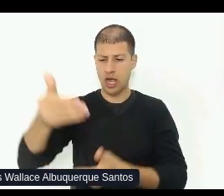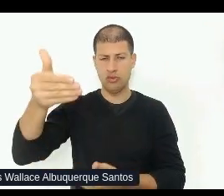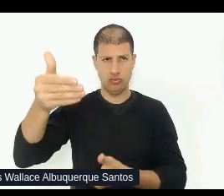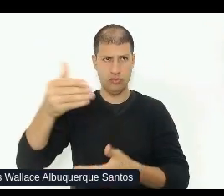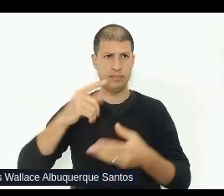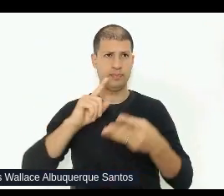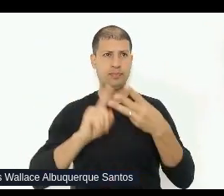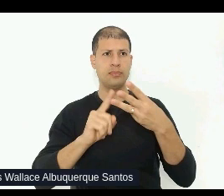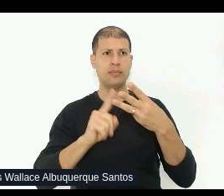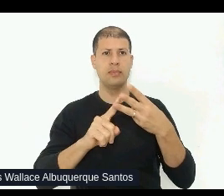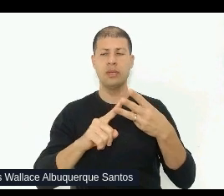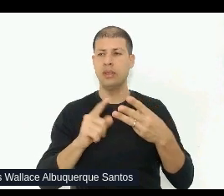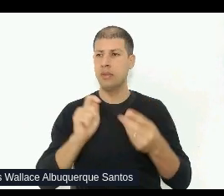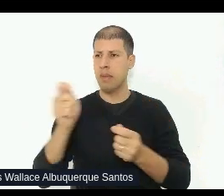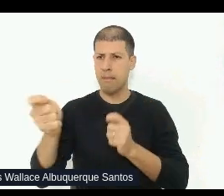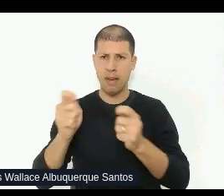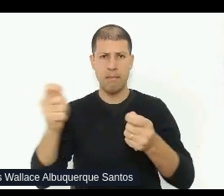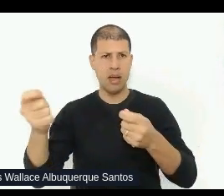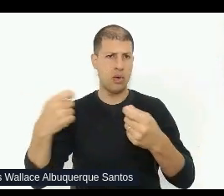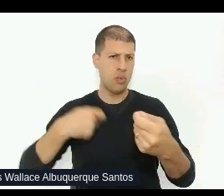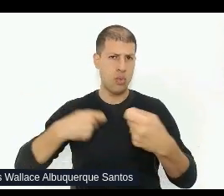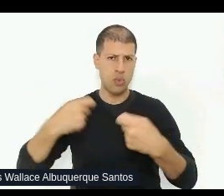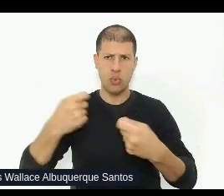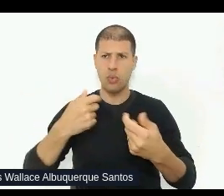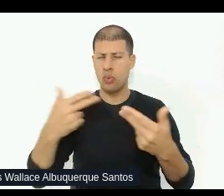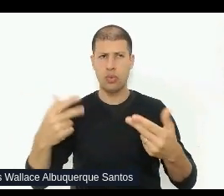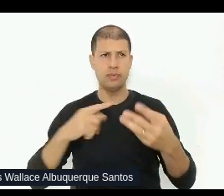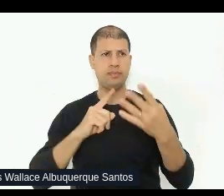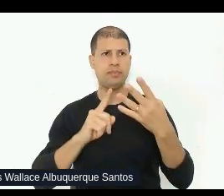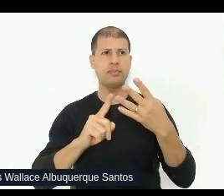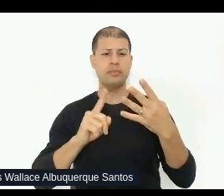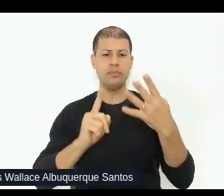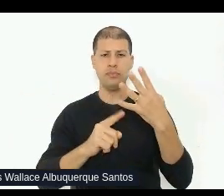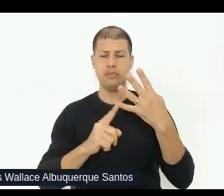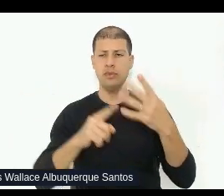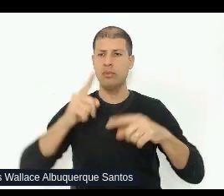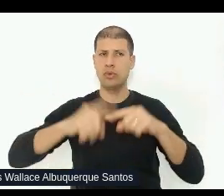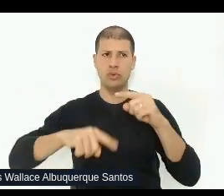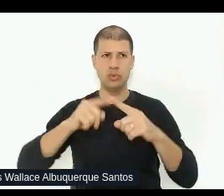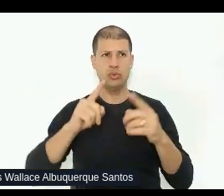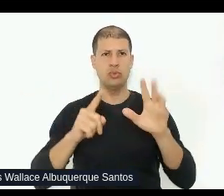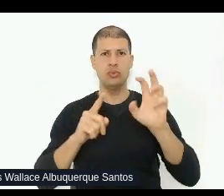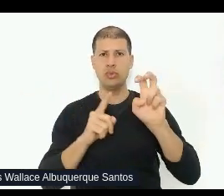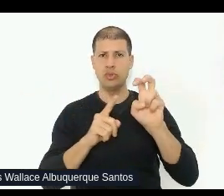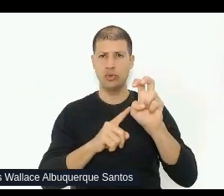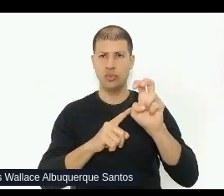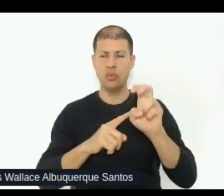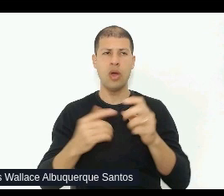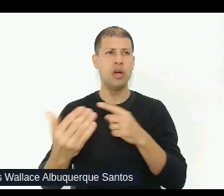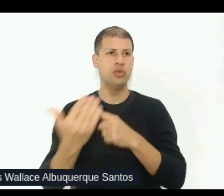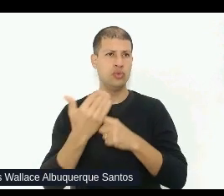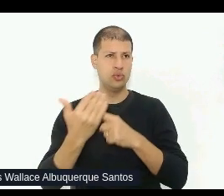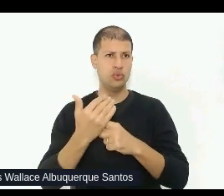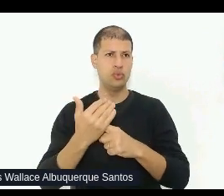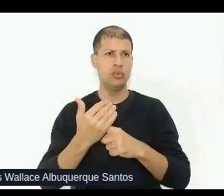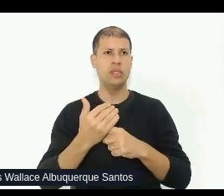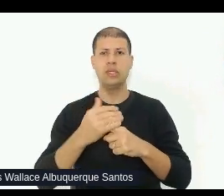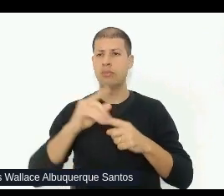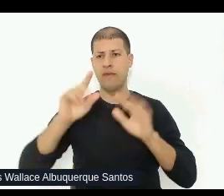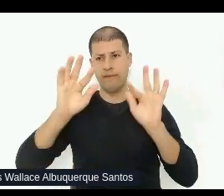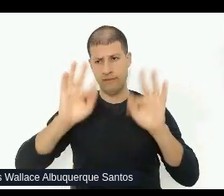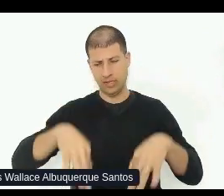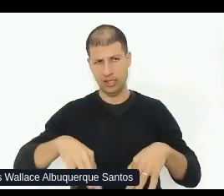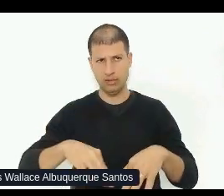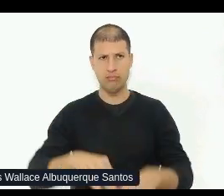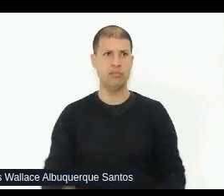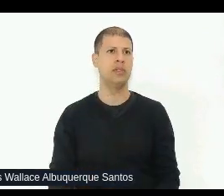botão 3, transações, botão 4, produtos, botão 5, ajuda, e aí abaixo, final da tela. Então, eu